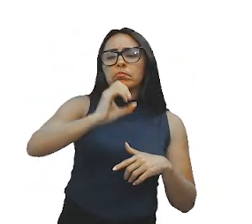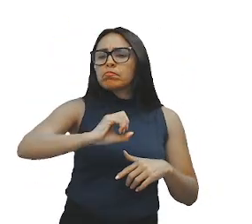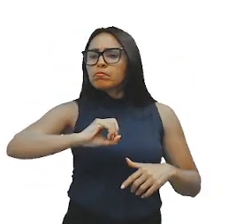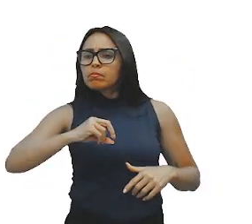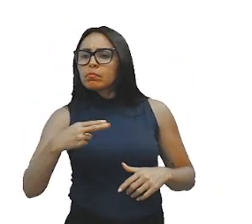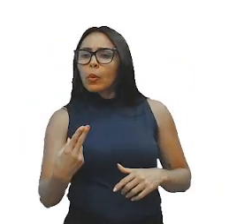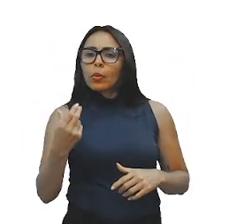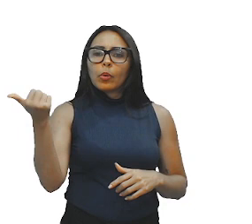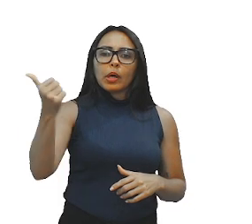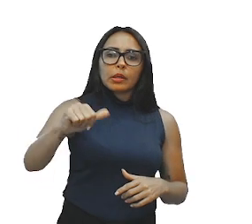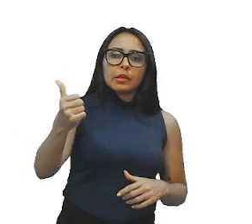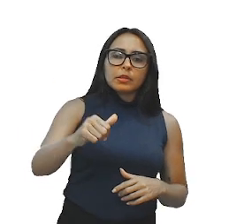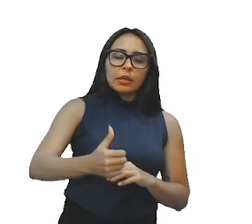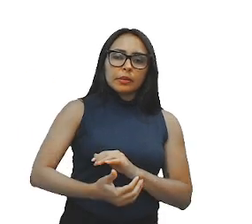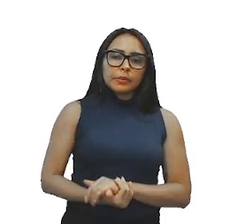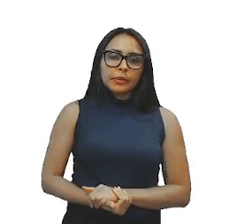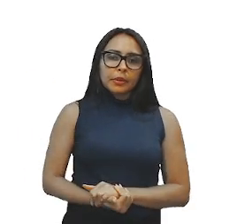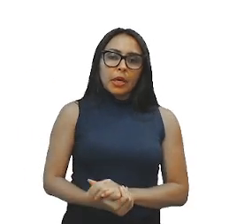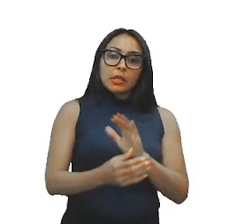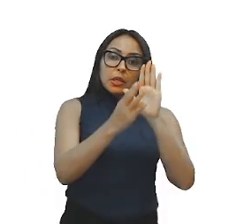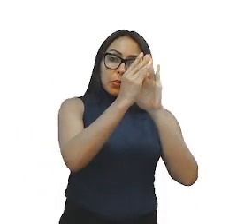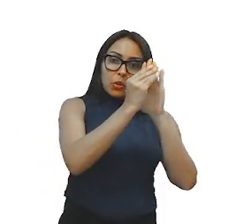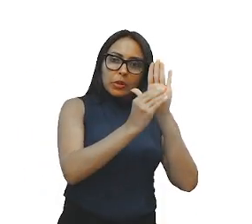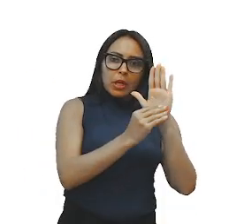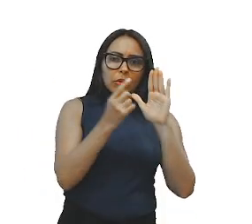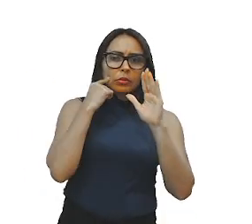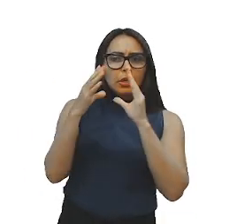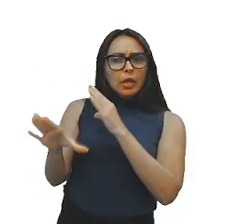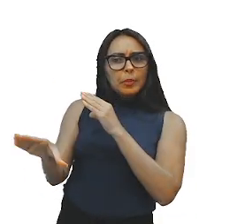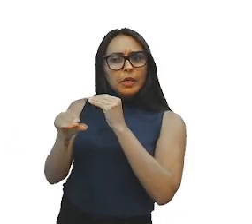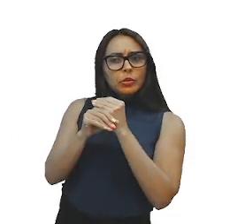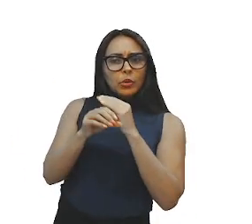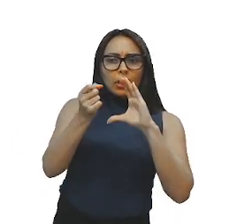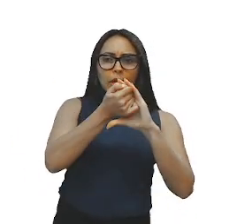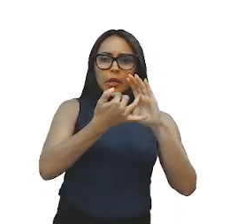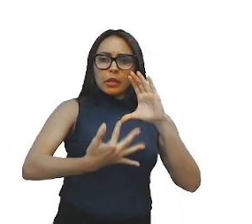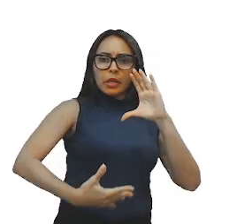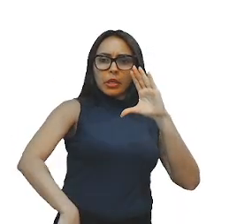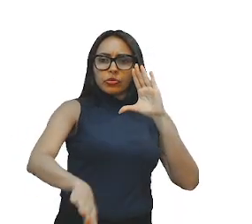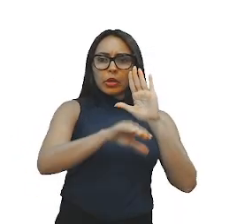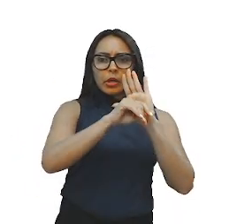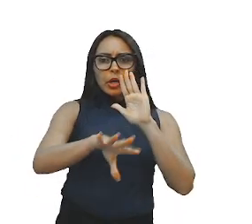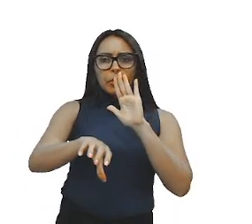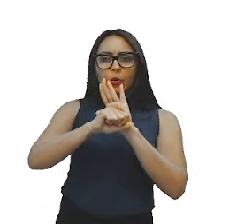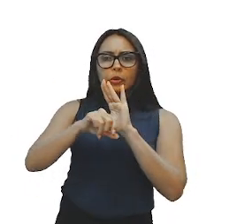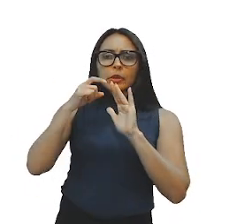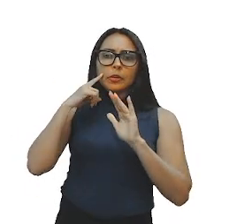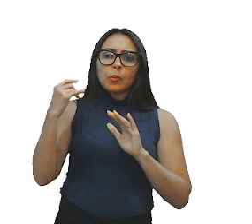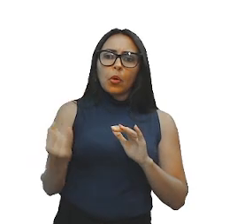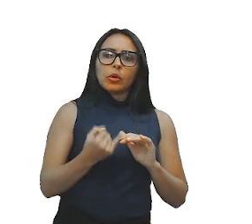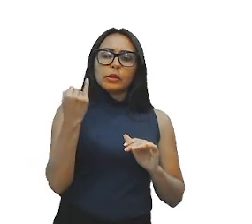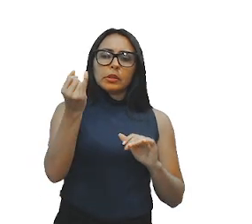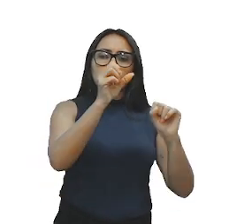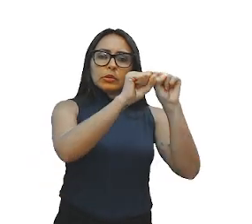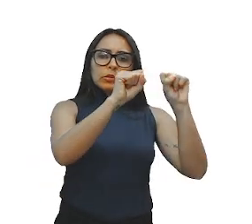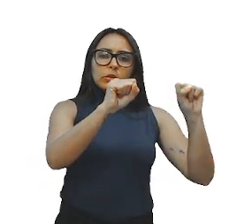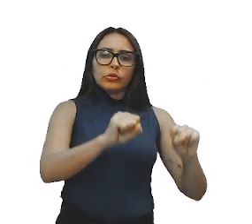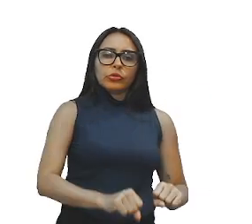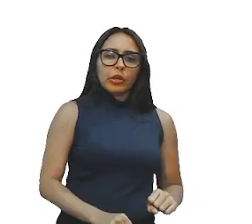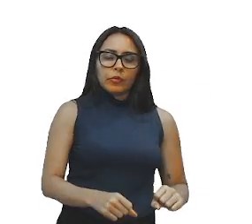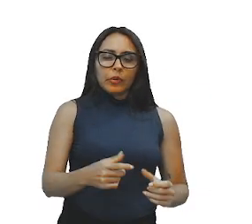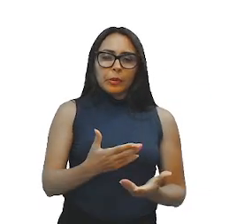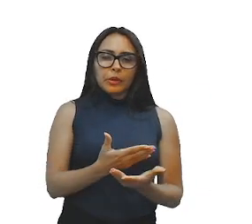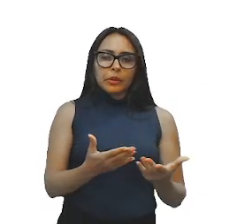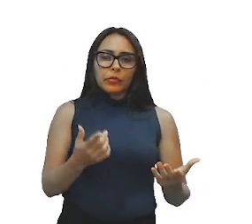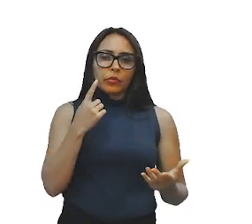analisar. Esse modelo captura algumas características e comportamentos essenciais do sistema, mas de forma